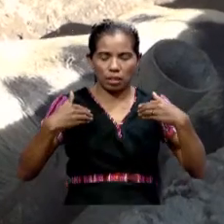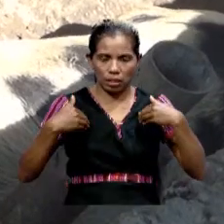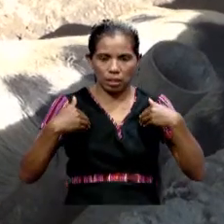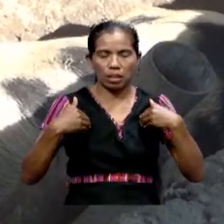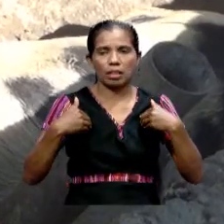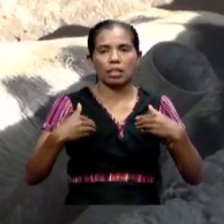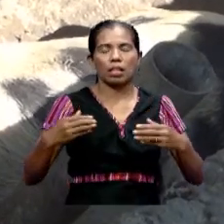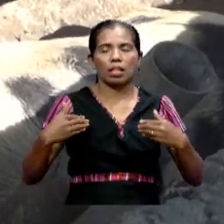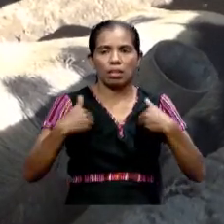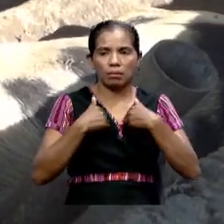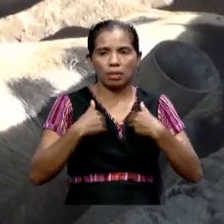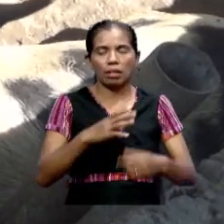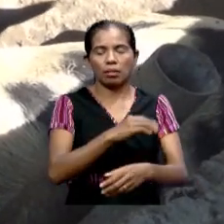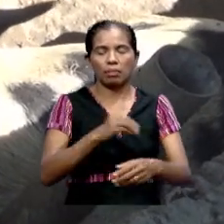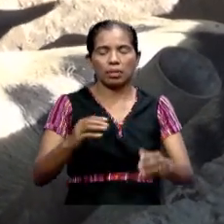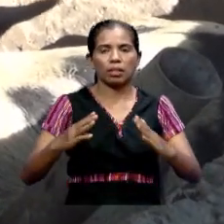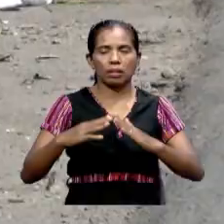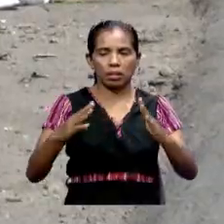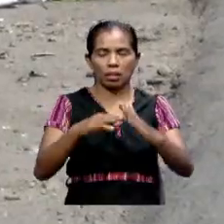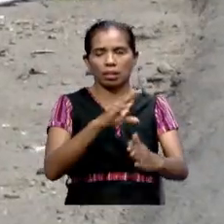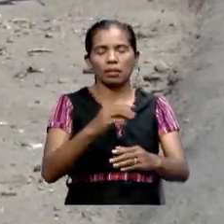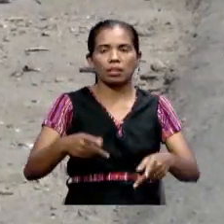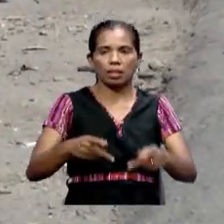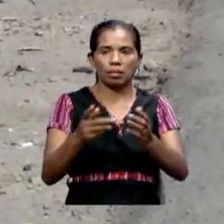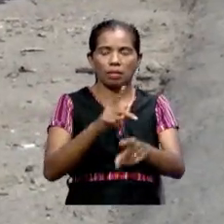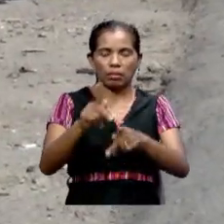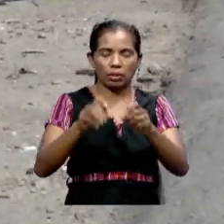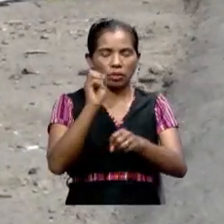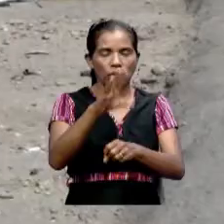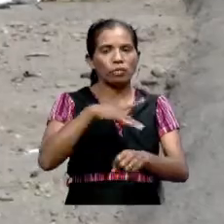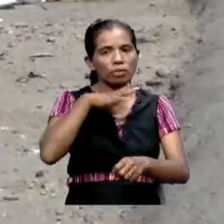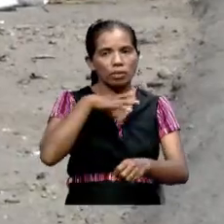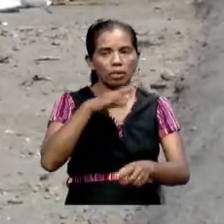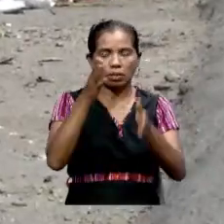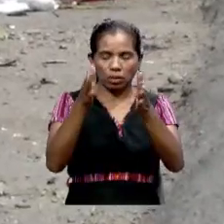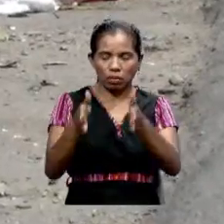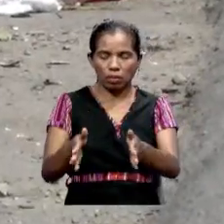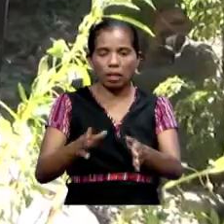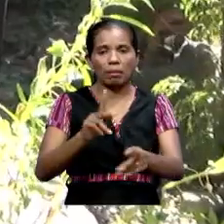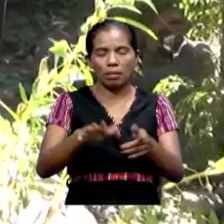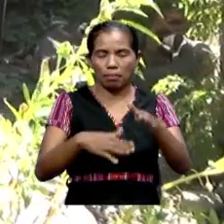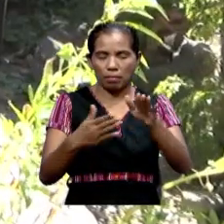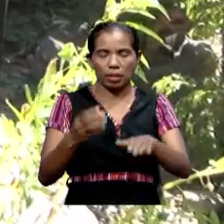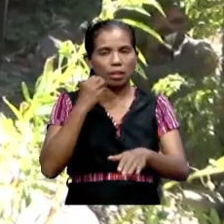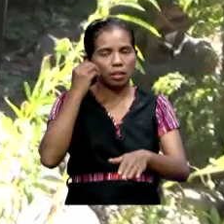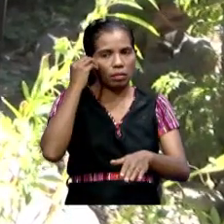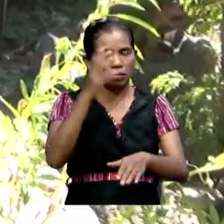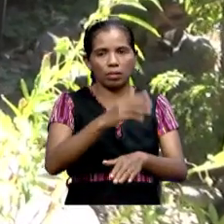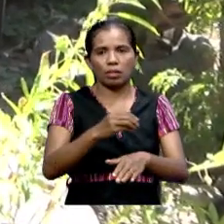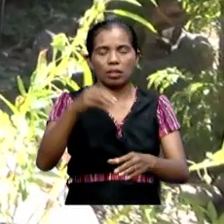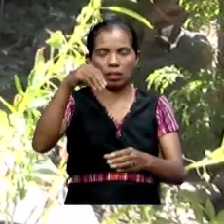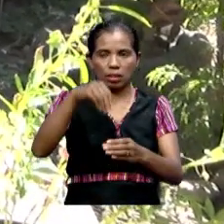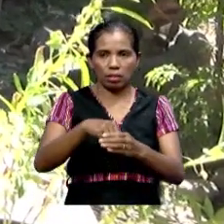cidade, multa ba cidadão nebe soi ferrar biru, bando comunidade atu hakuei mate isin e a uma oen no quintal laran